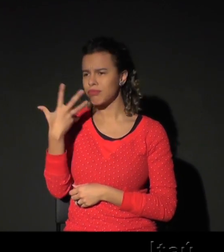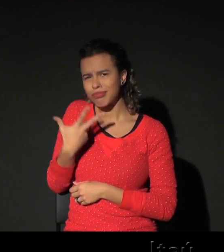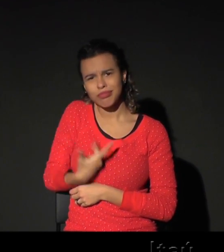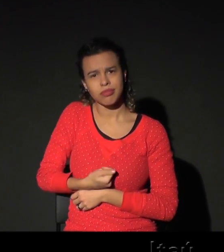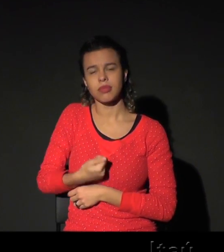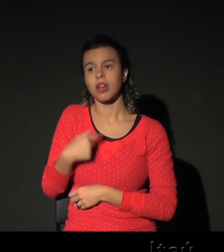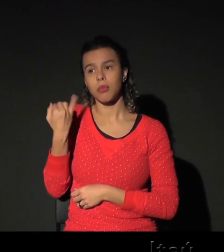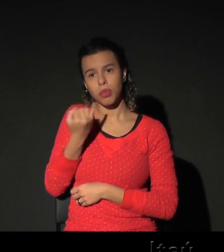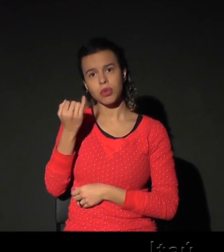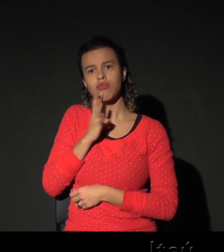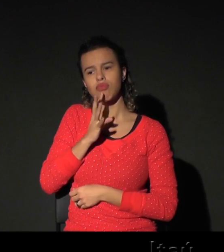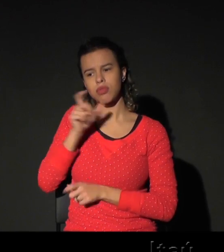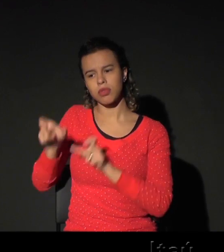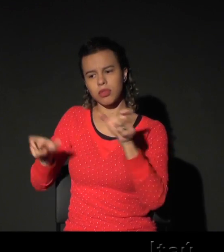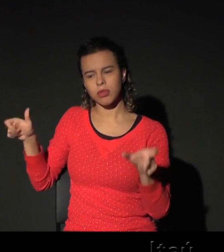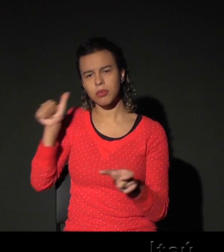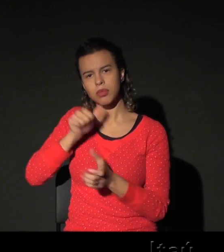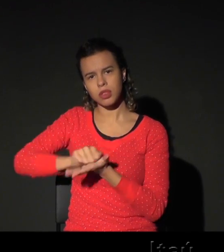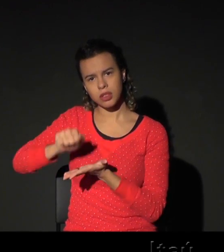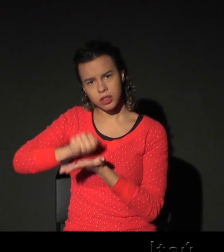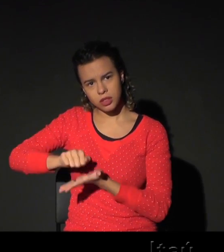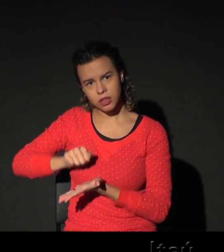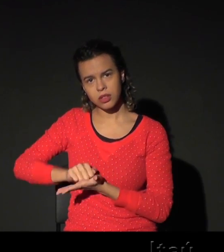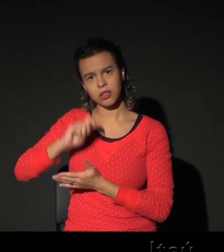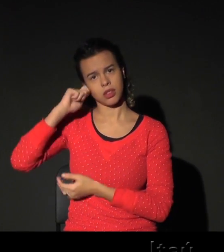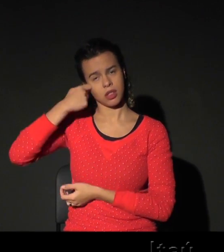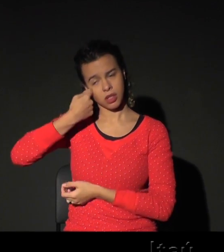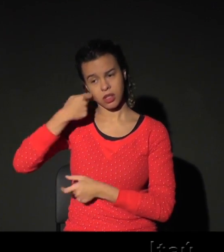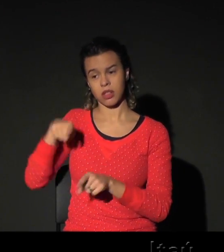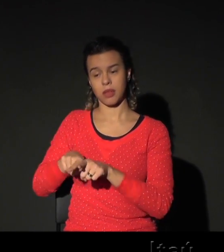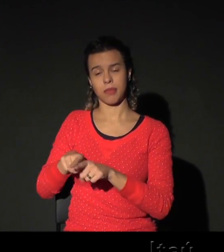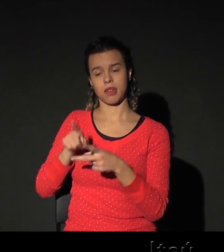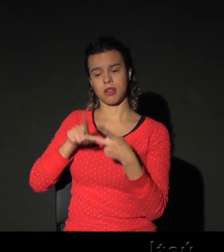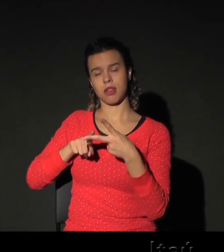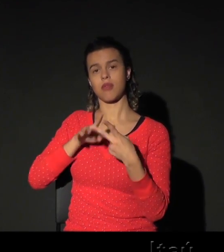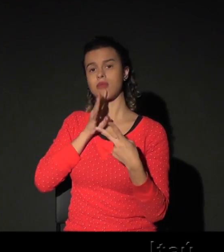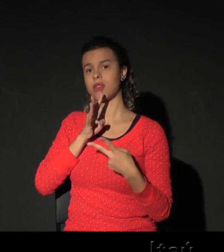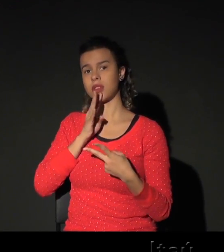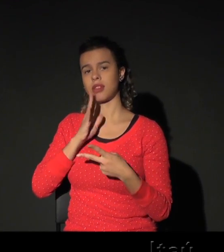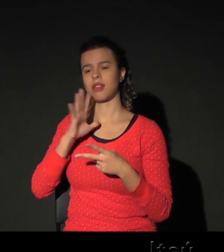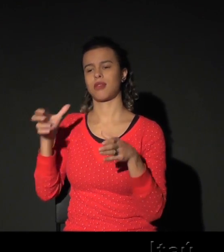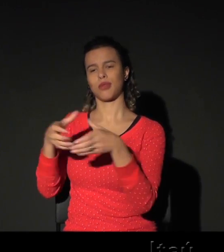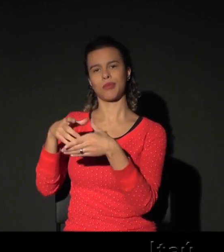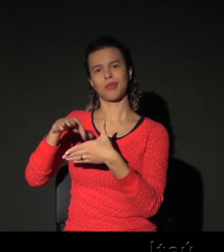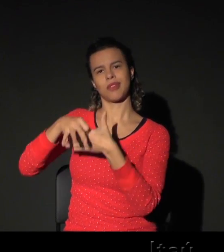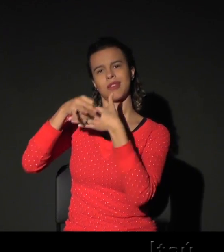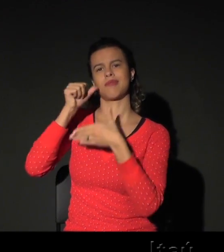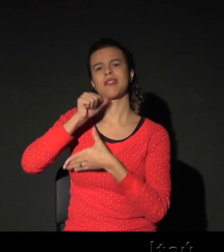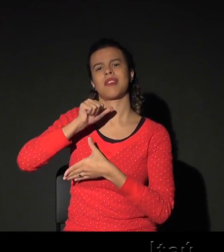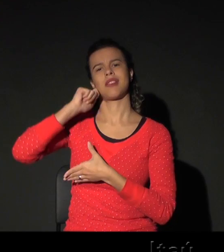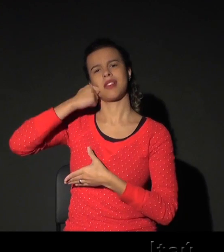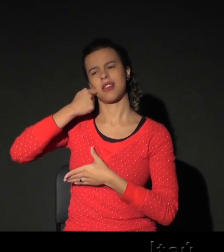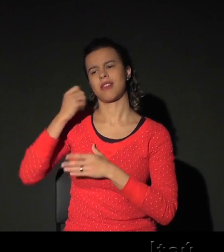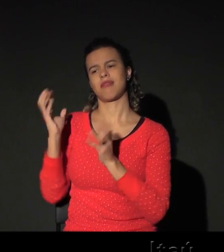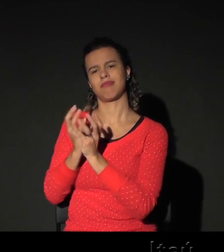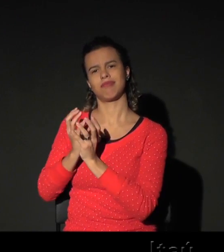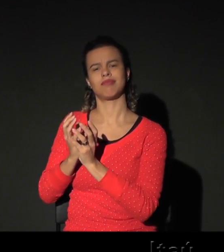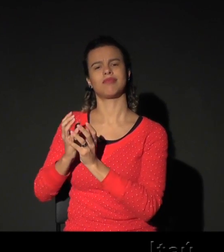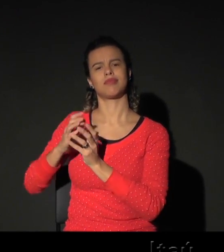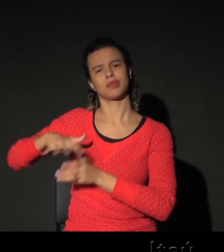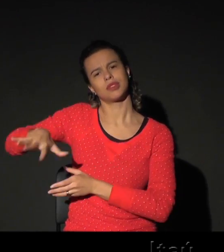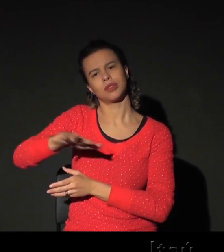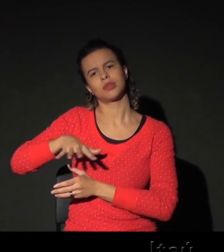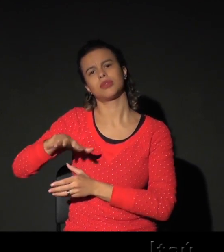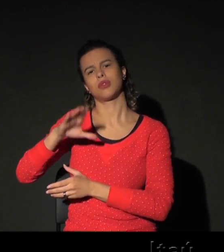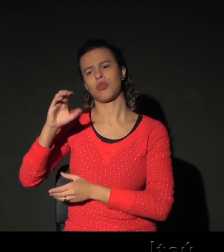conhecer as autoras negras o quanto foi importante de conhecer as lideranças mulheres negras de comunidade